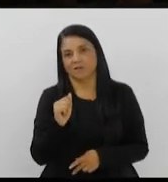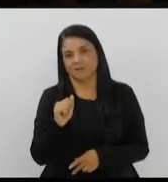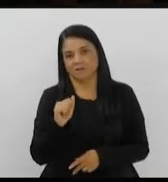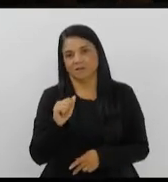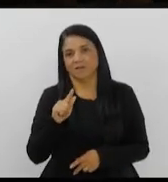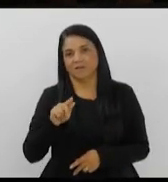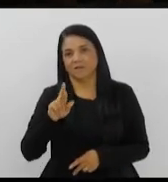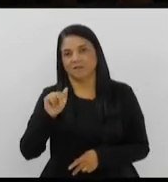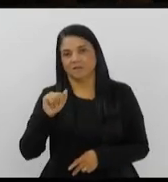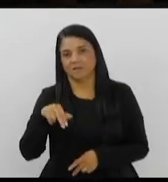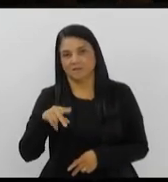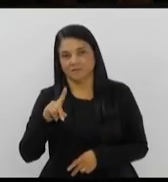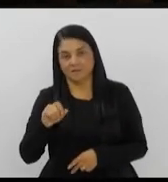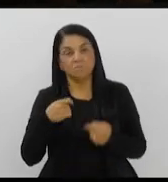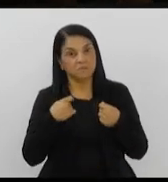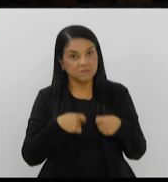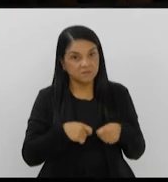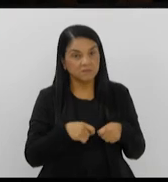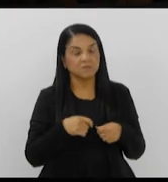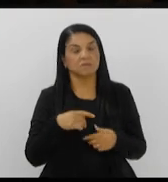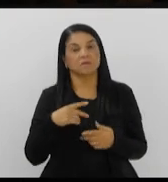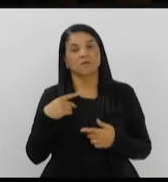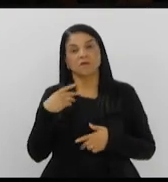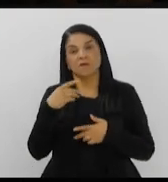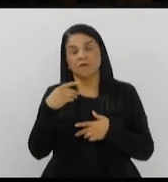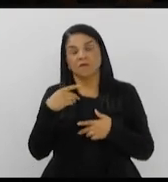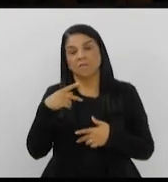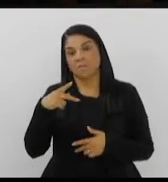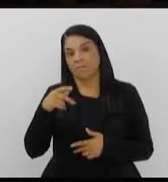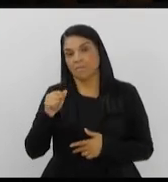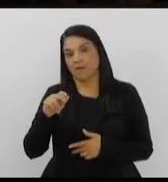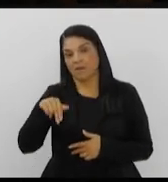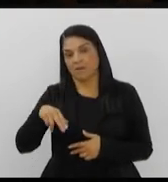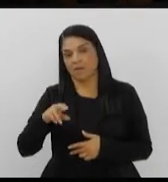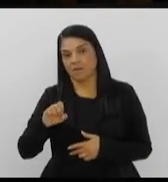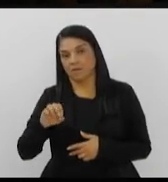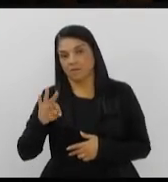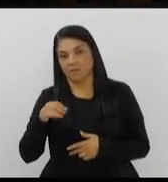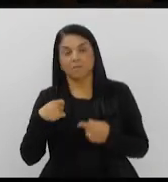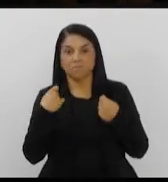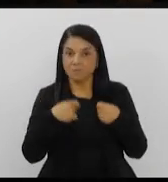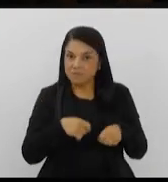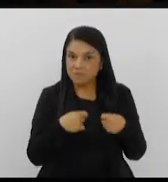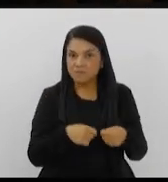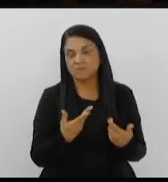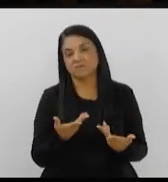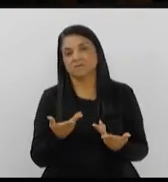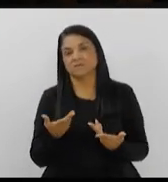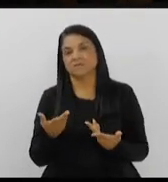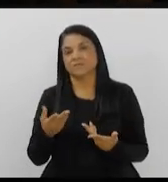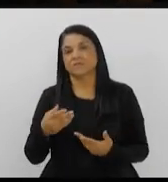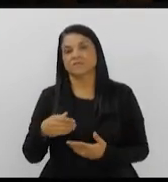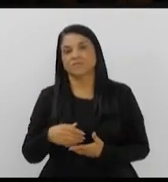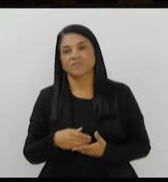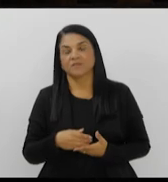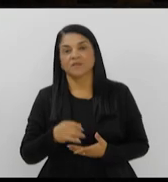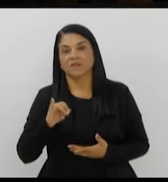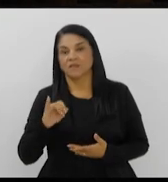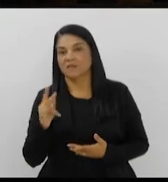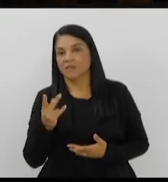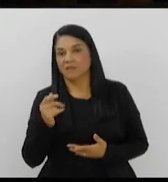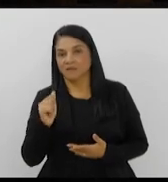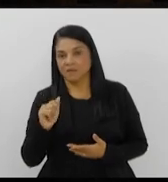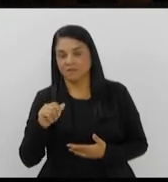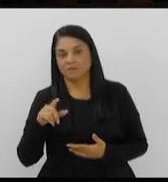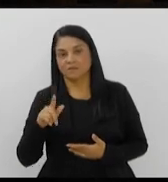população de Paquetá precisa, a população da Ilha do Governador precisa. E o governo se aproveita